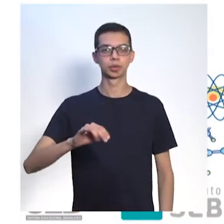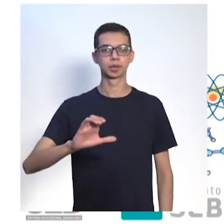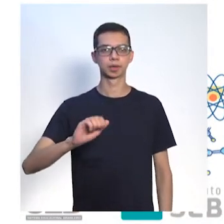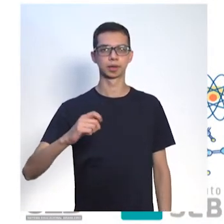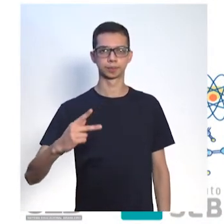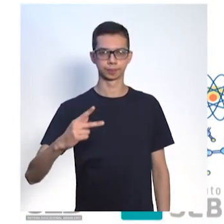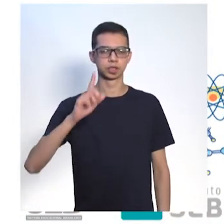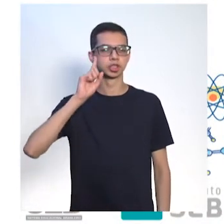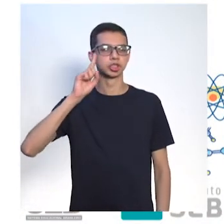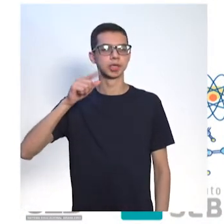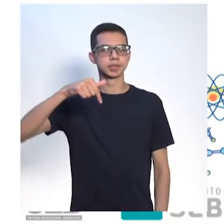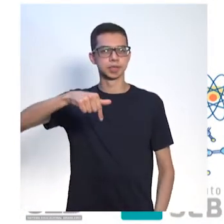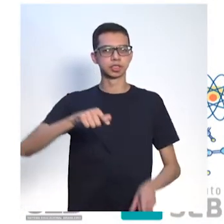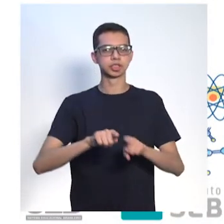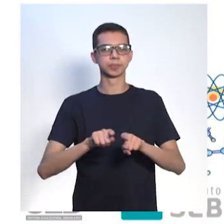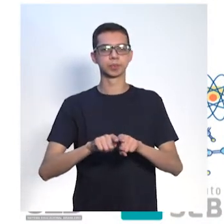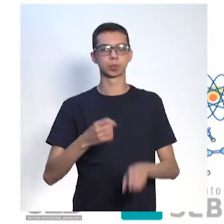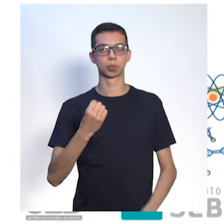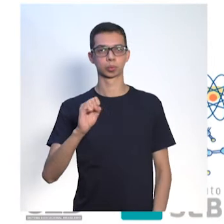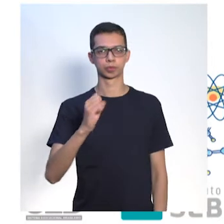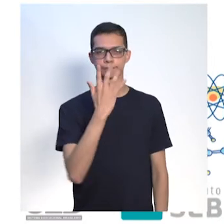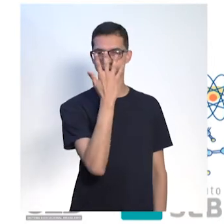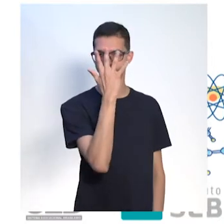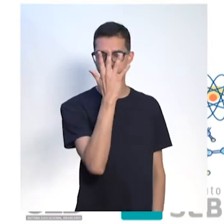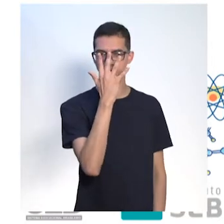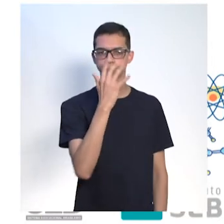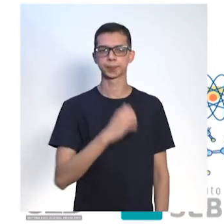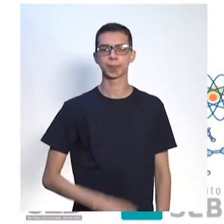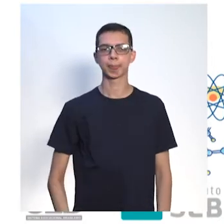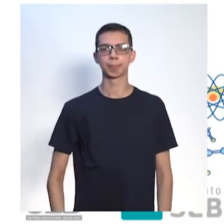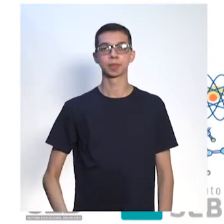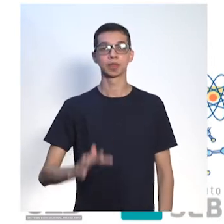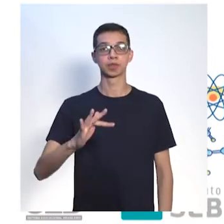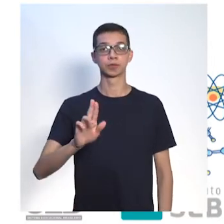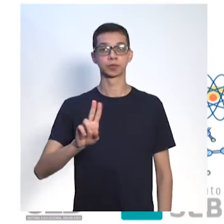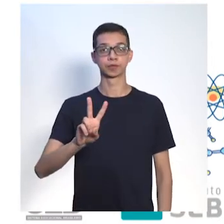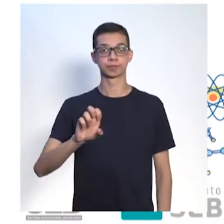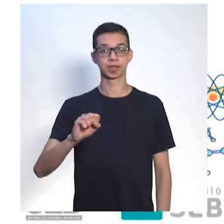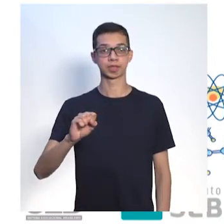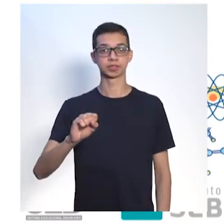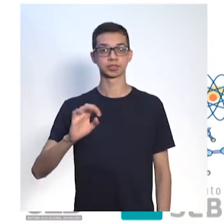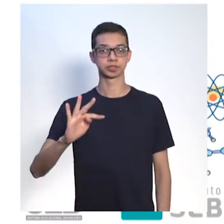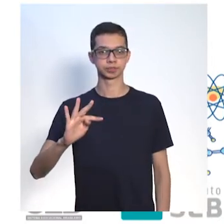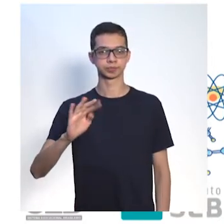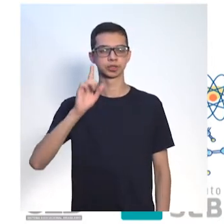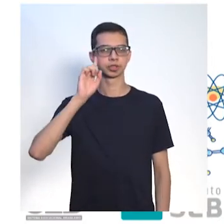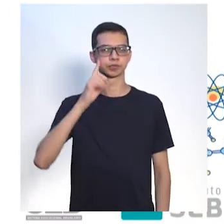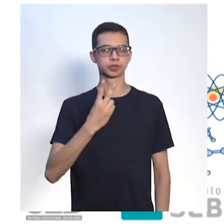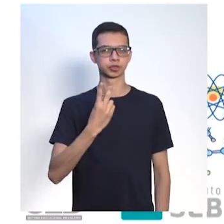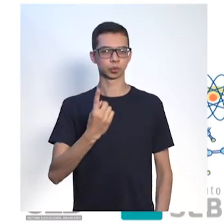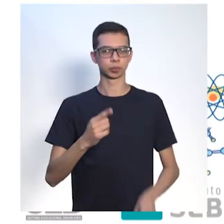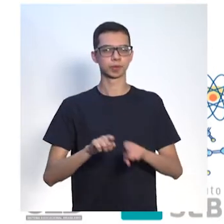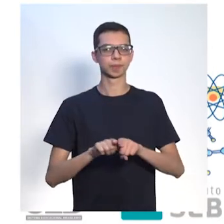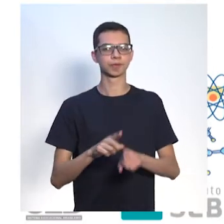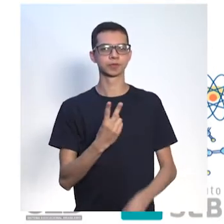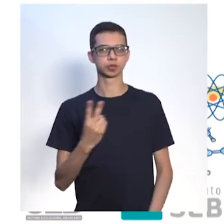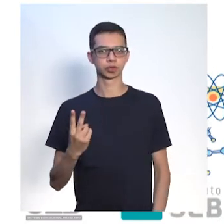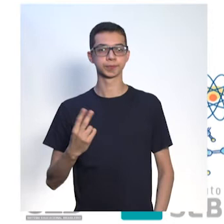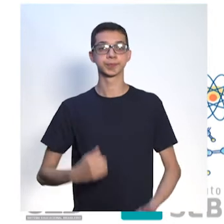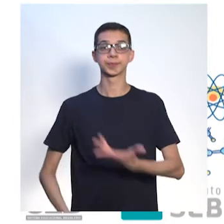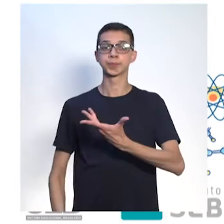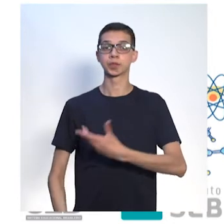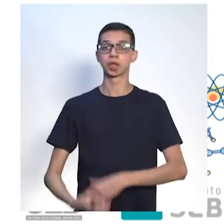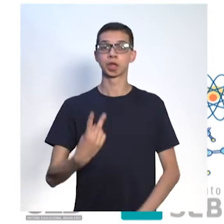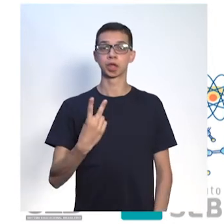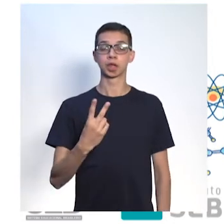fevereiro, tá? FUVEST, 21 e 22, e a VUNESP, a grande novidade do ano,